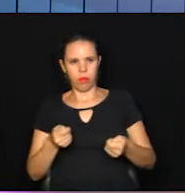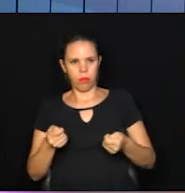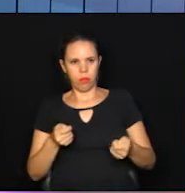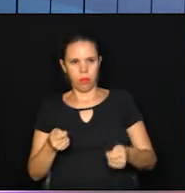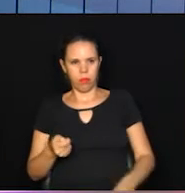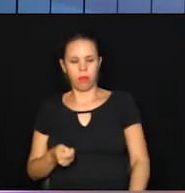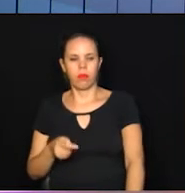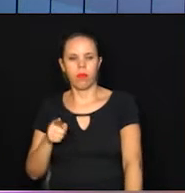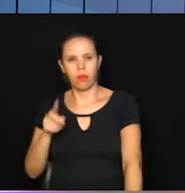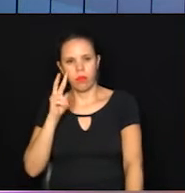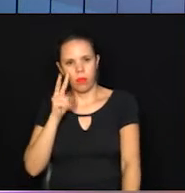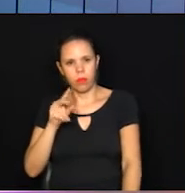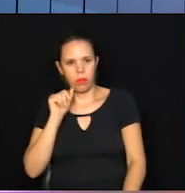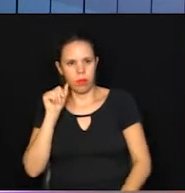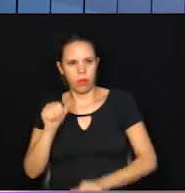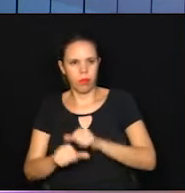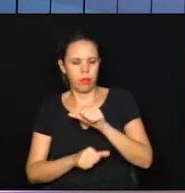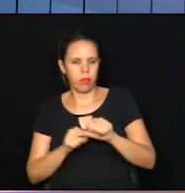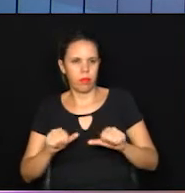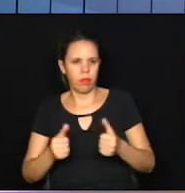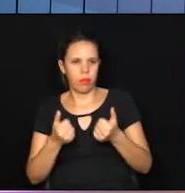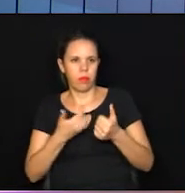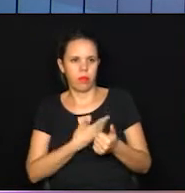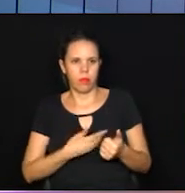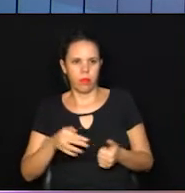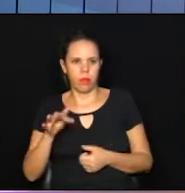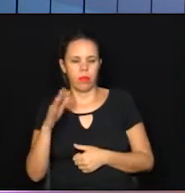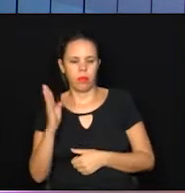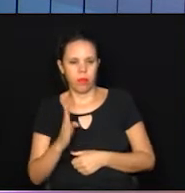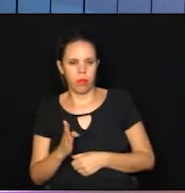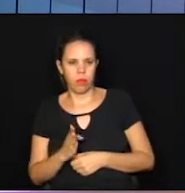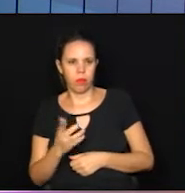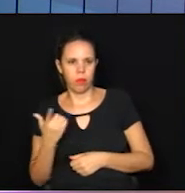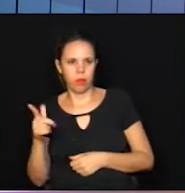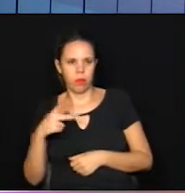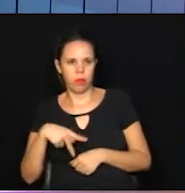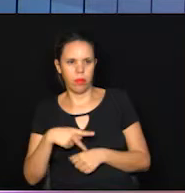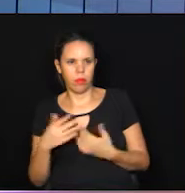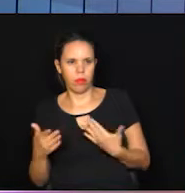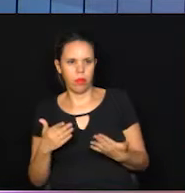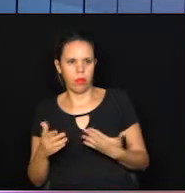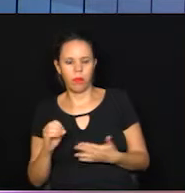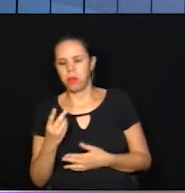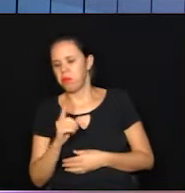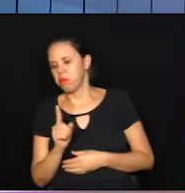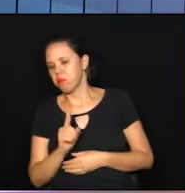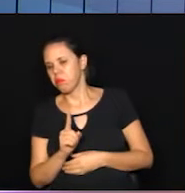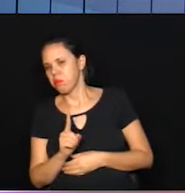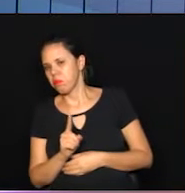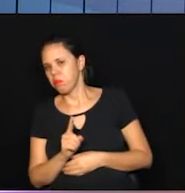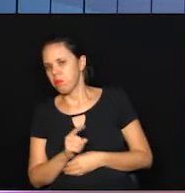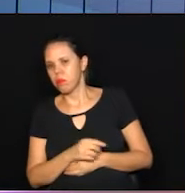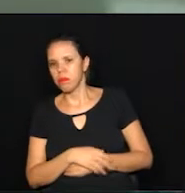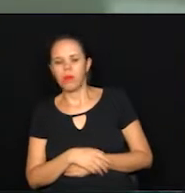economia. Você vê uma mudança da postura do governo brasileiro até com outros países ou não?